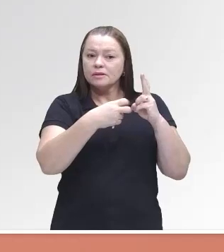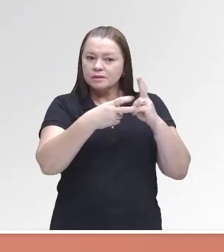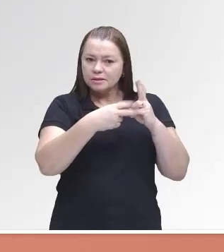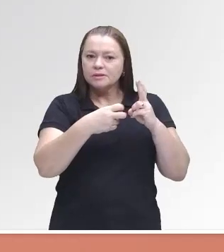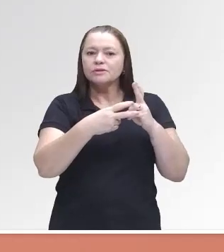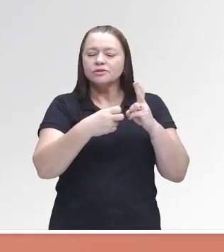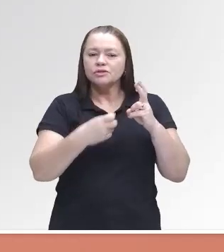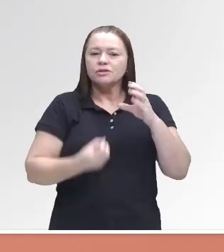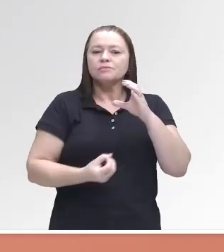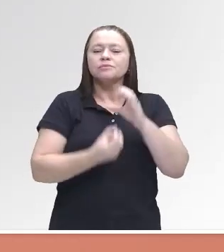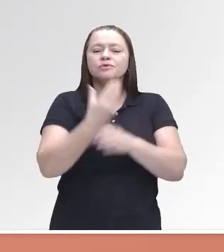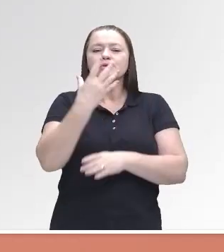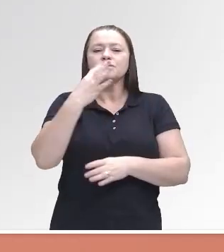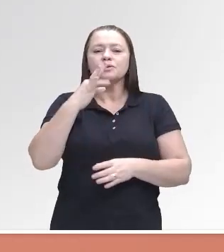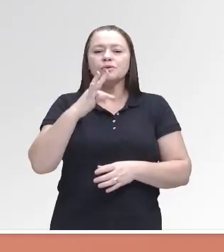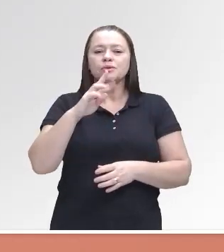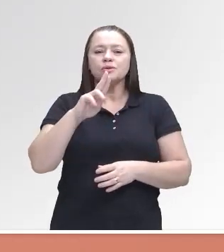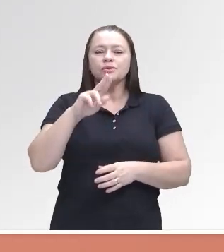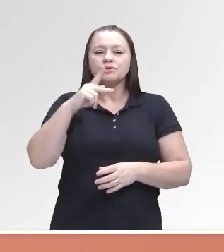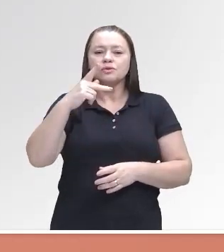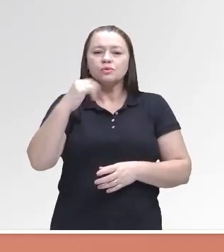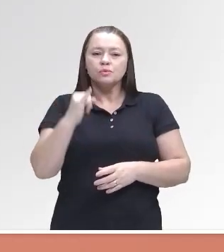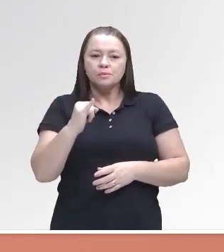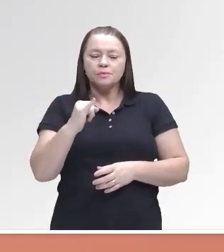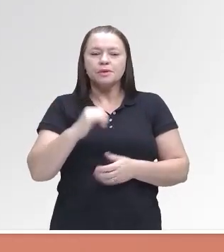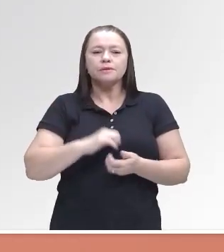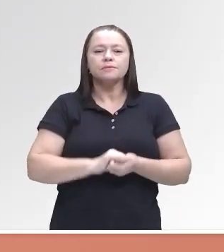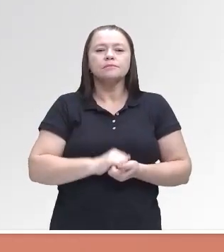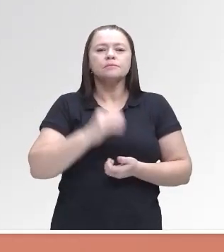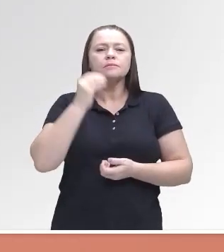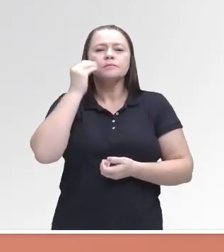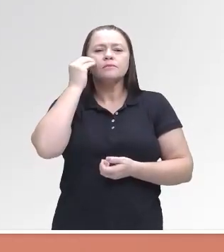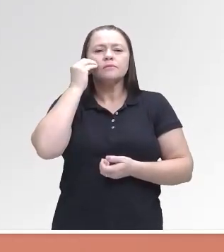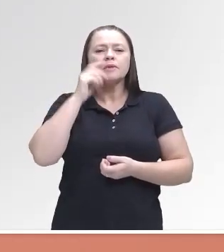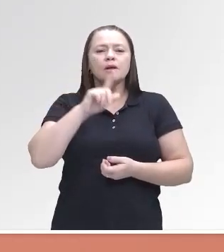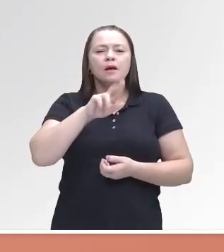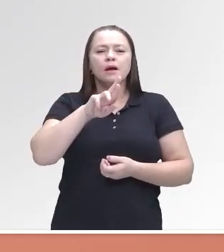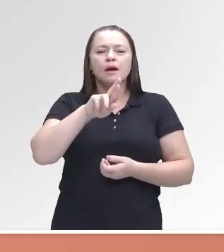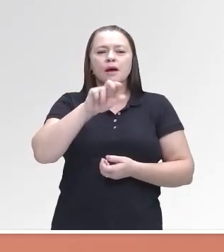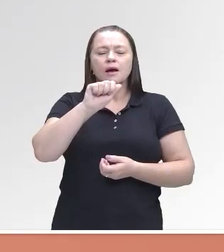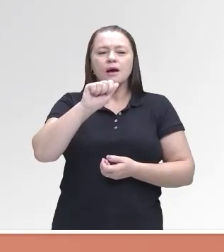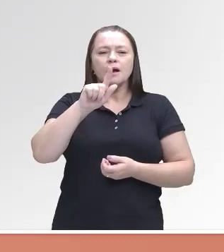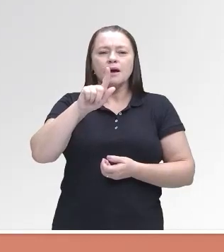origem tupi. Vamos conhecer a primeira? Essa palavra aqui.